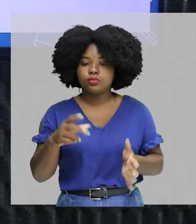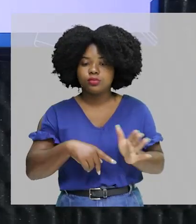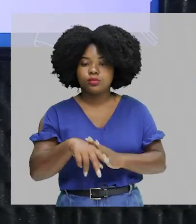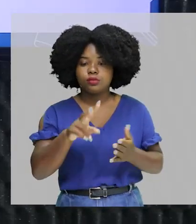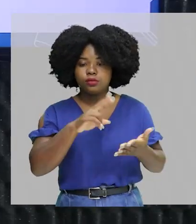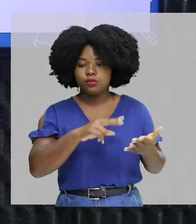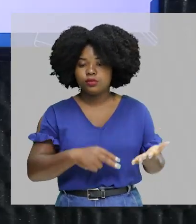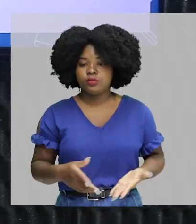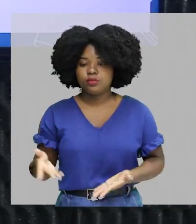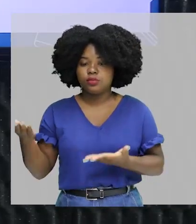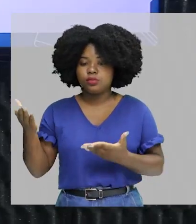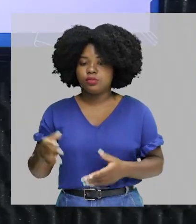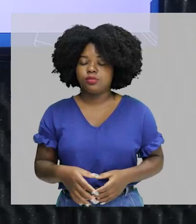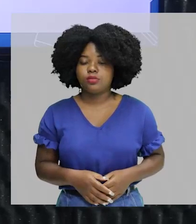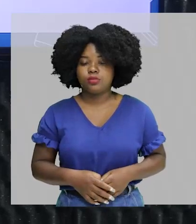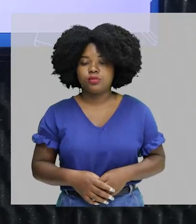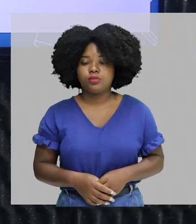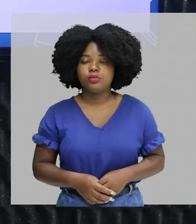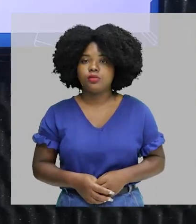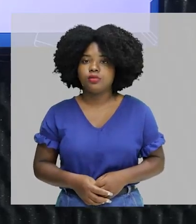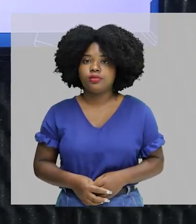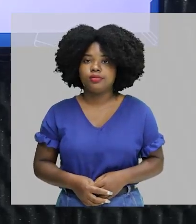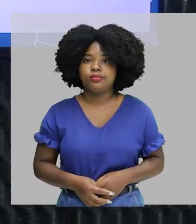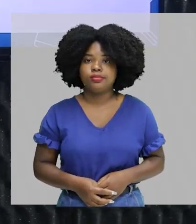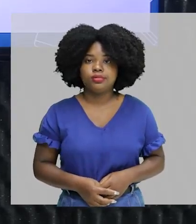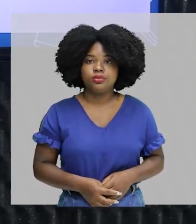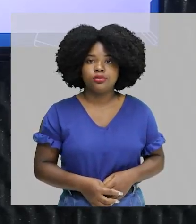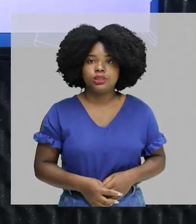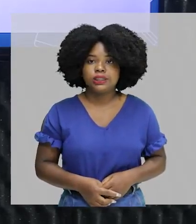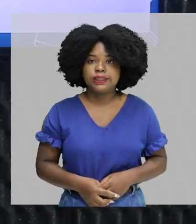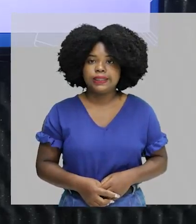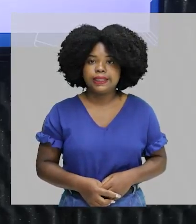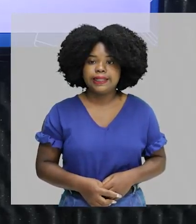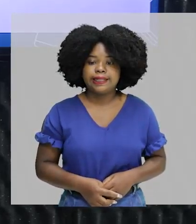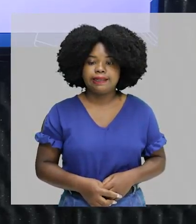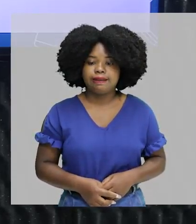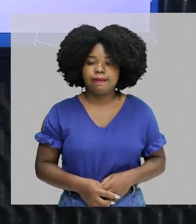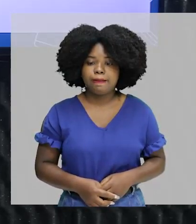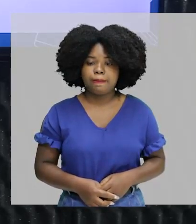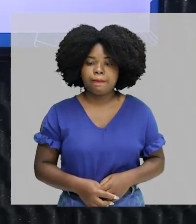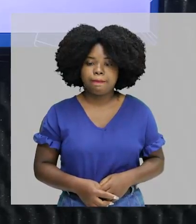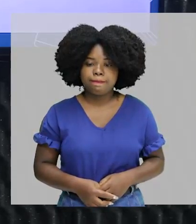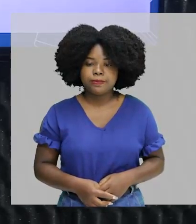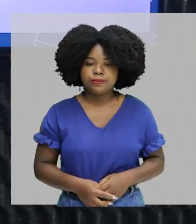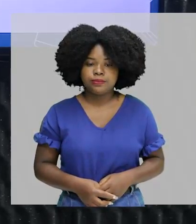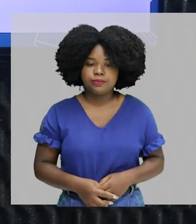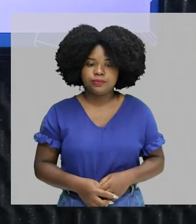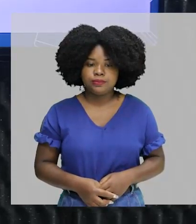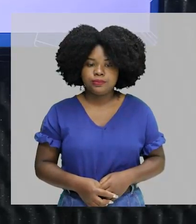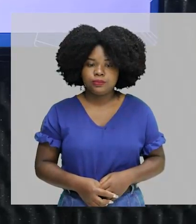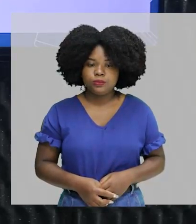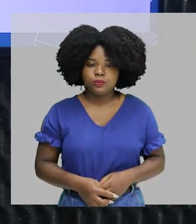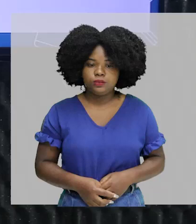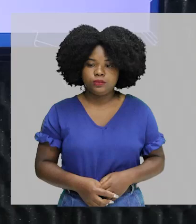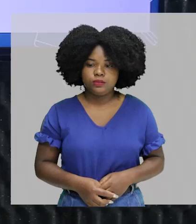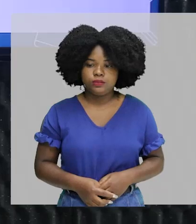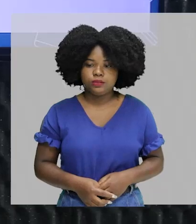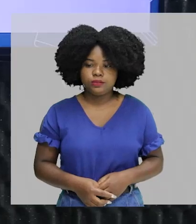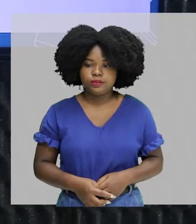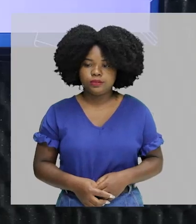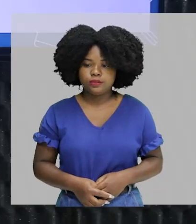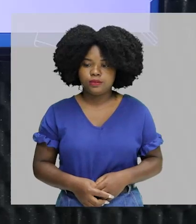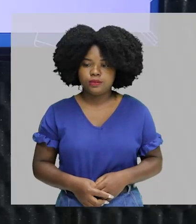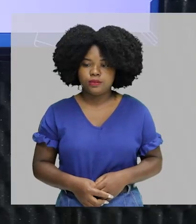Próxima questão. Os equinodermos constituem um grupo zoológico anatomicamente